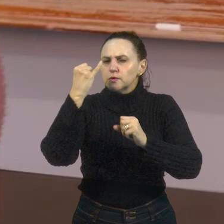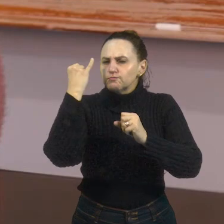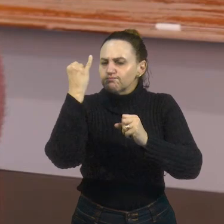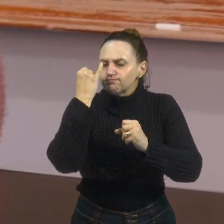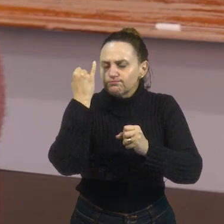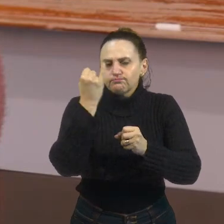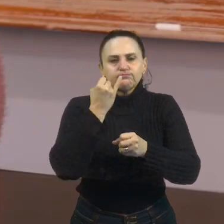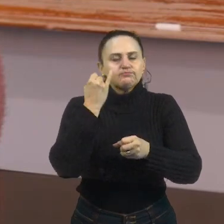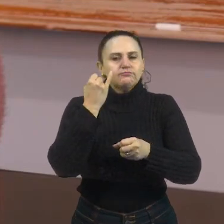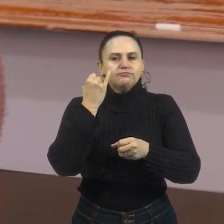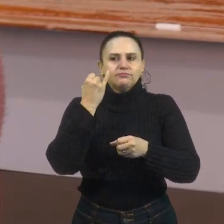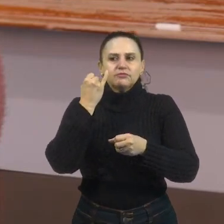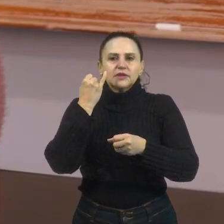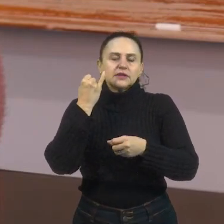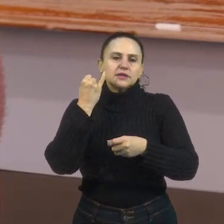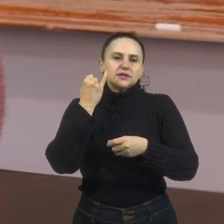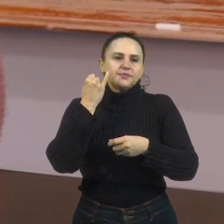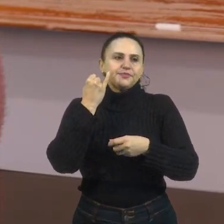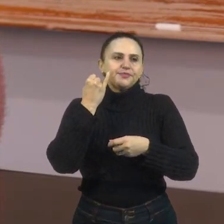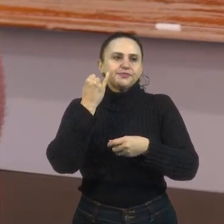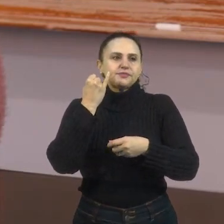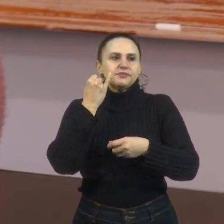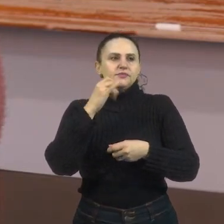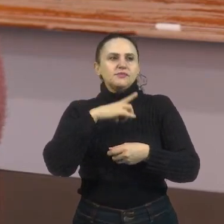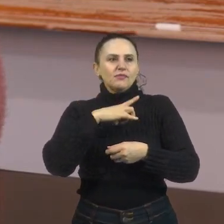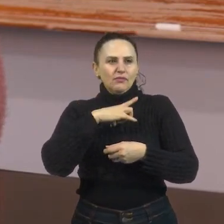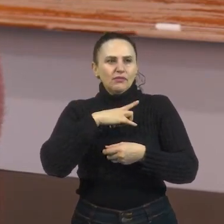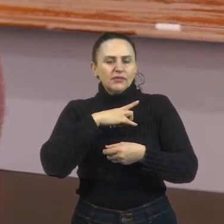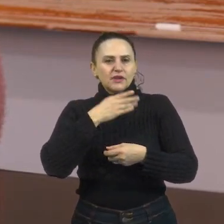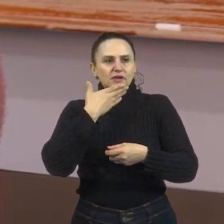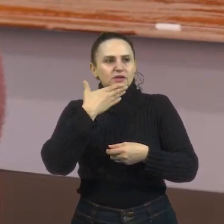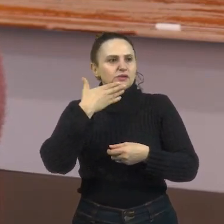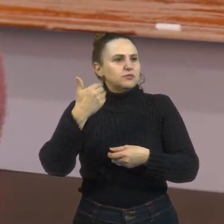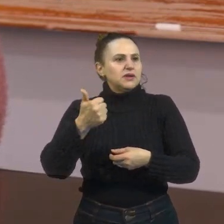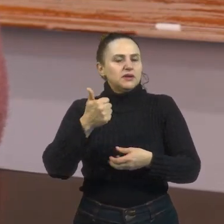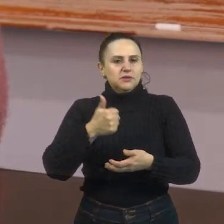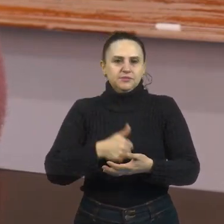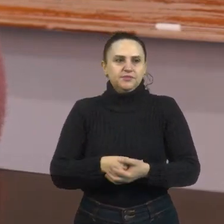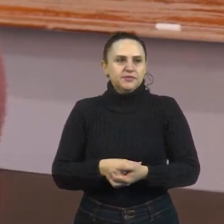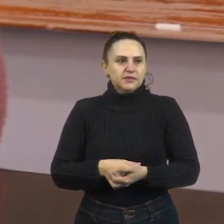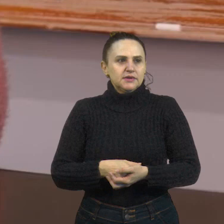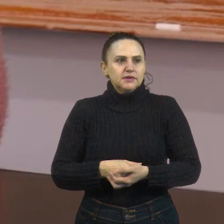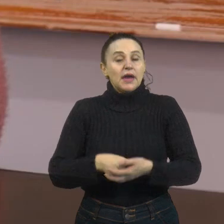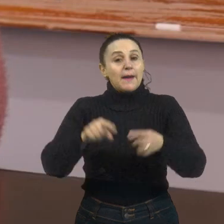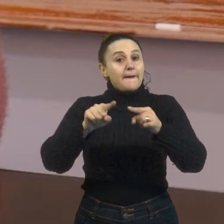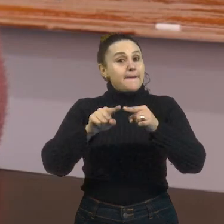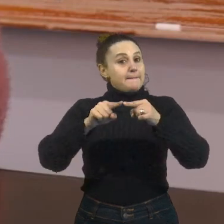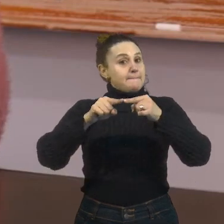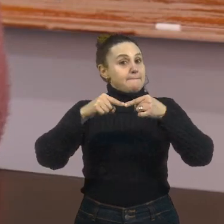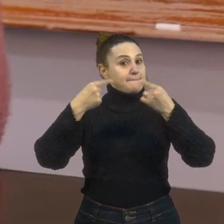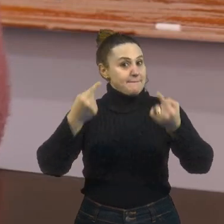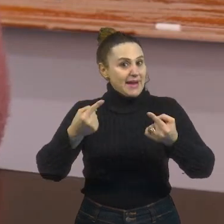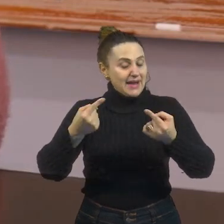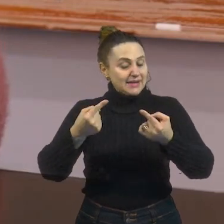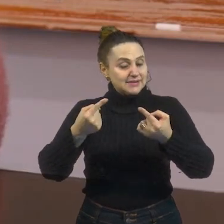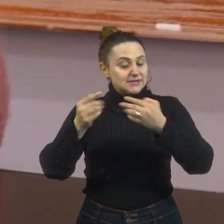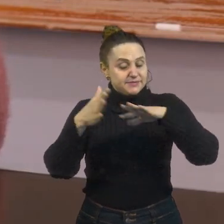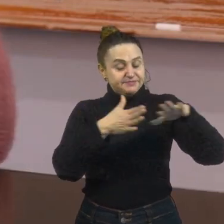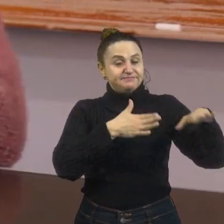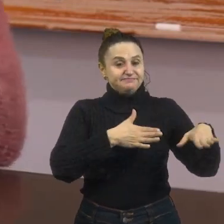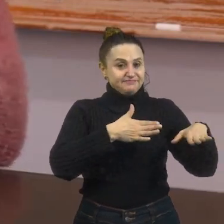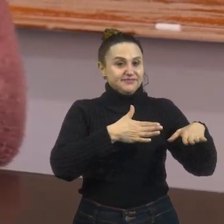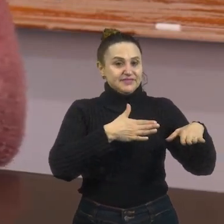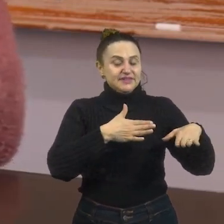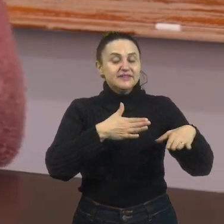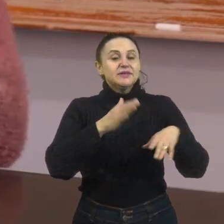importante, né, para que vocês tenham um melhor. Mas vou parar aqui de fazer delongas, né,